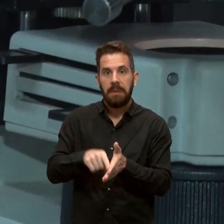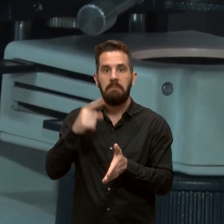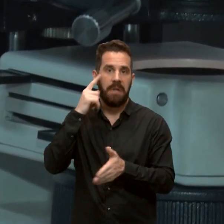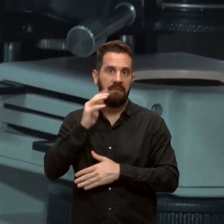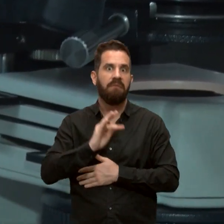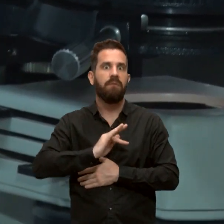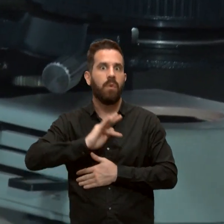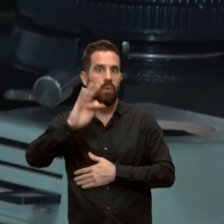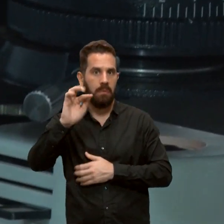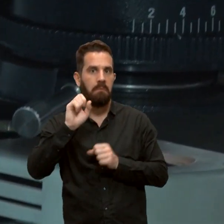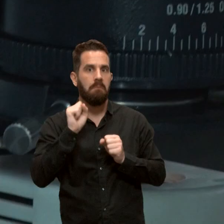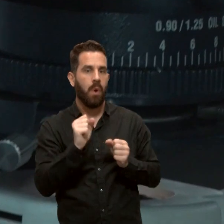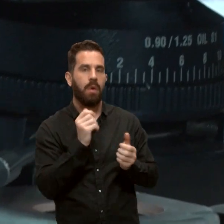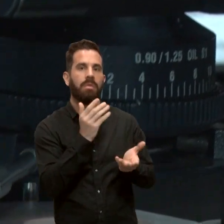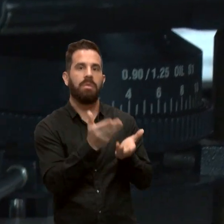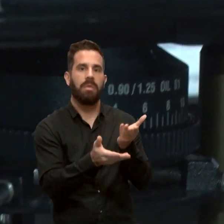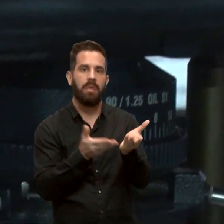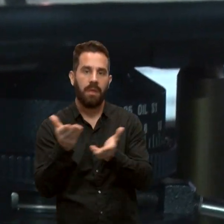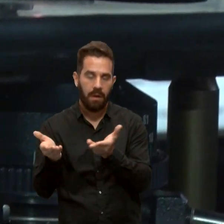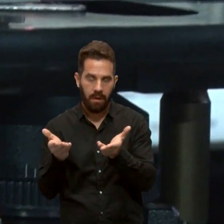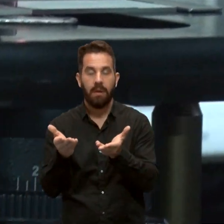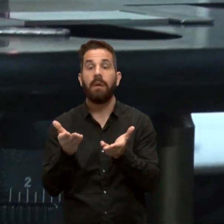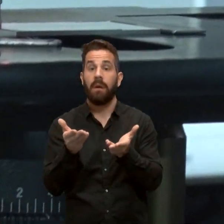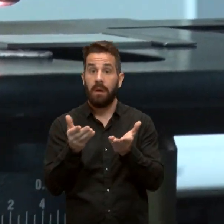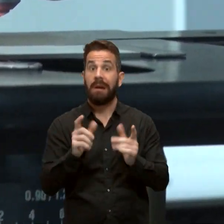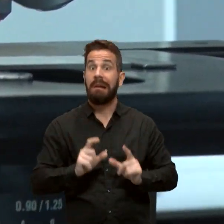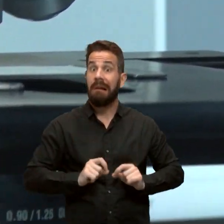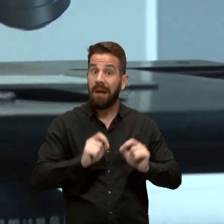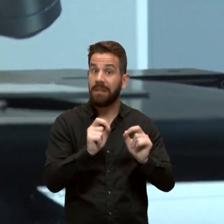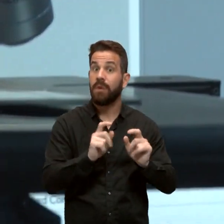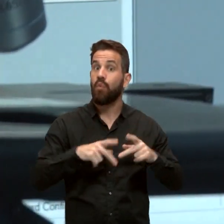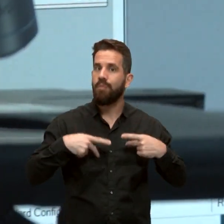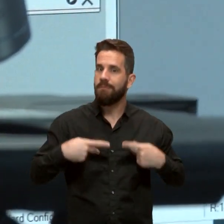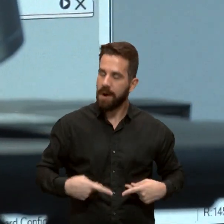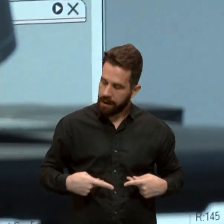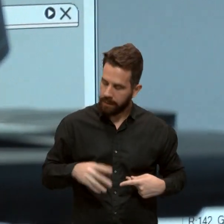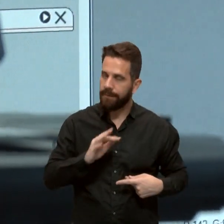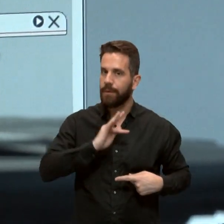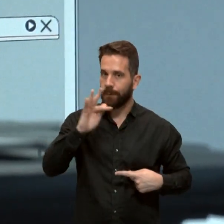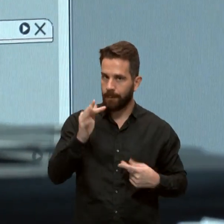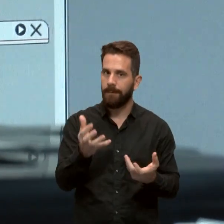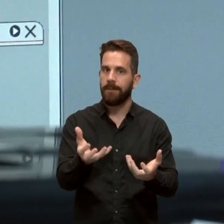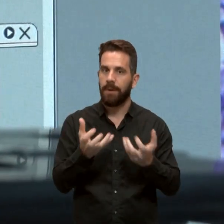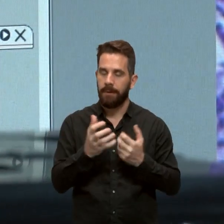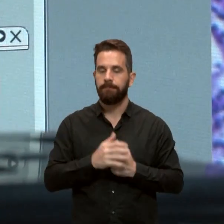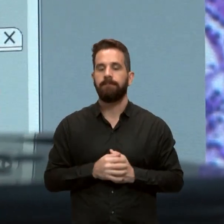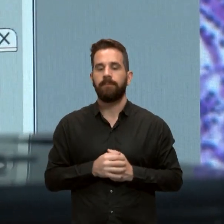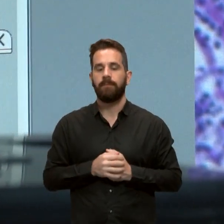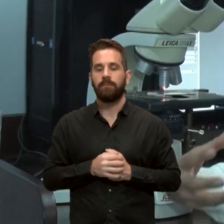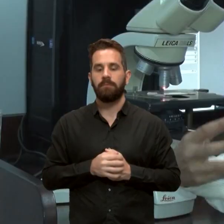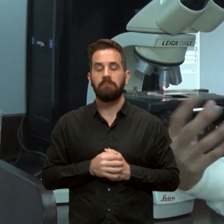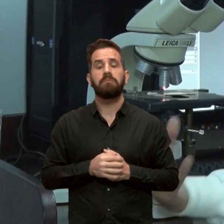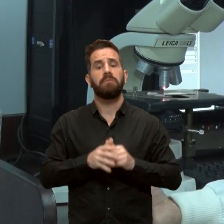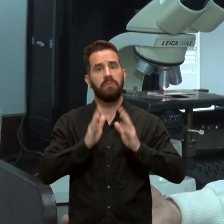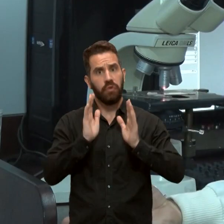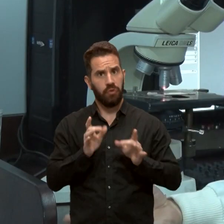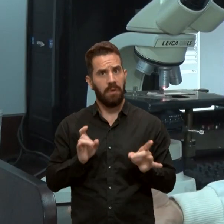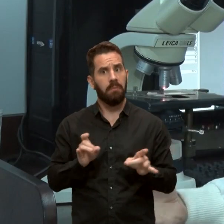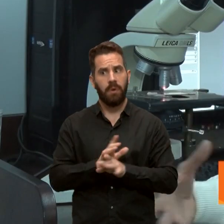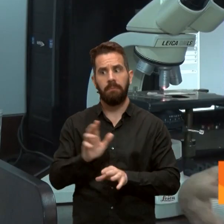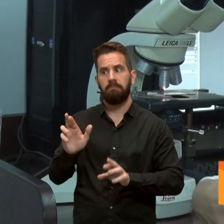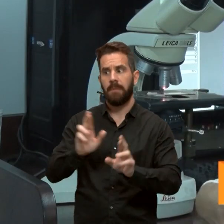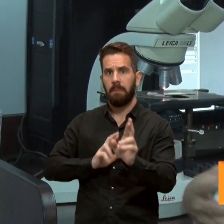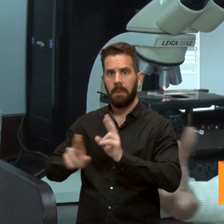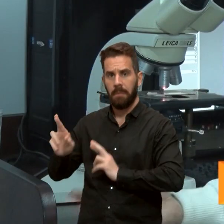ser utilizada em tratamento de câncer em humanos. Nós já temos resultados que demonstram que, num